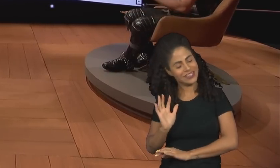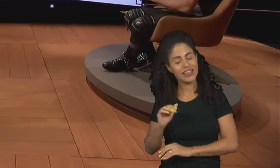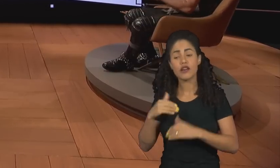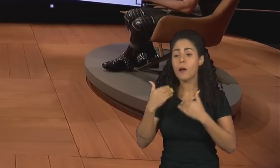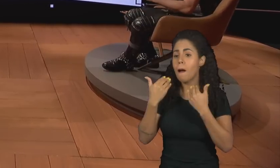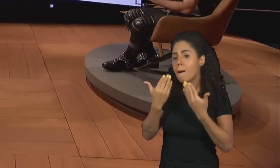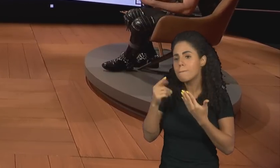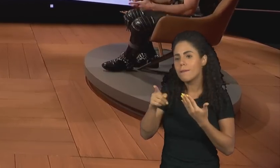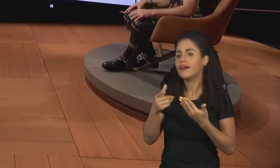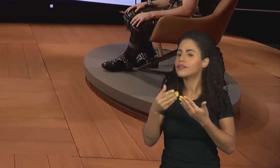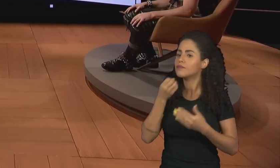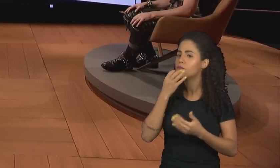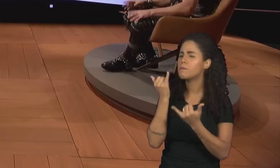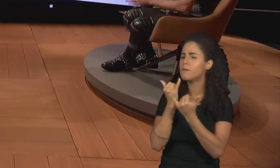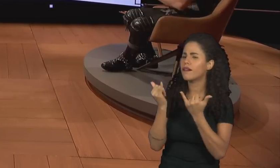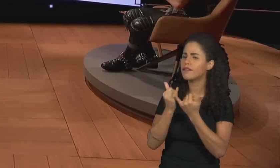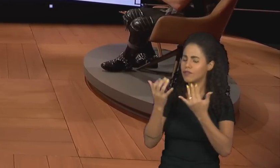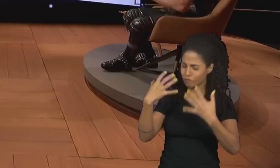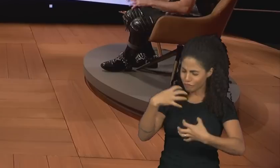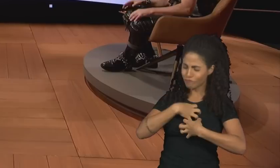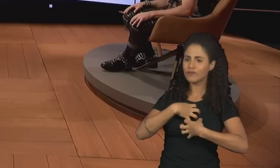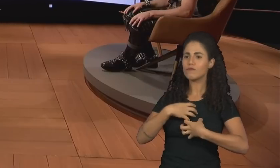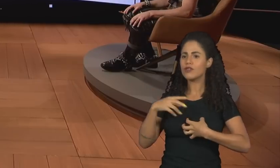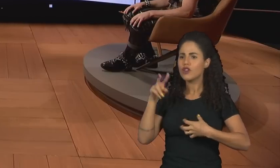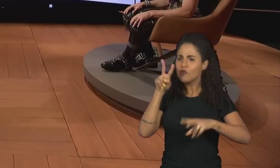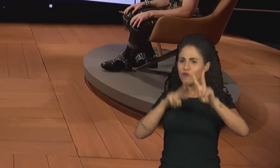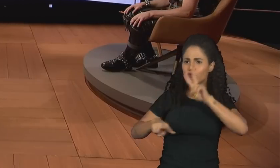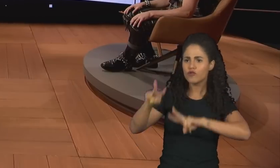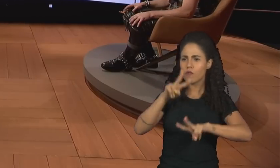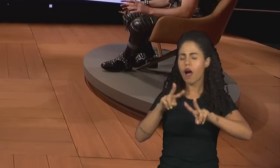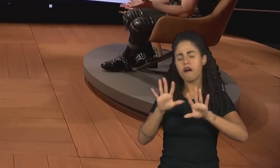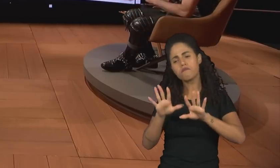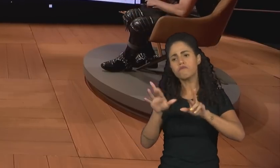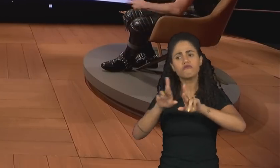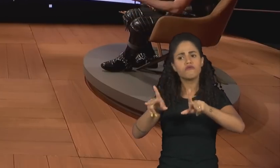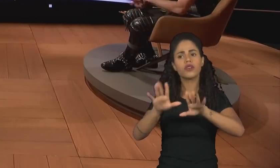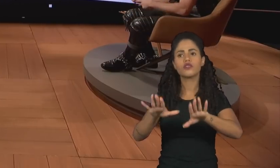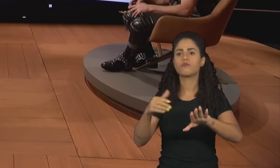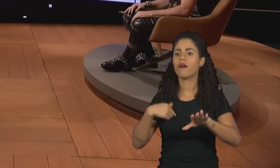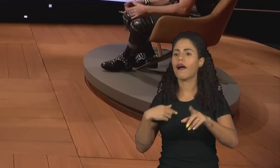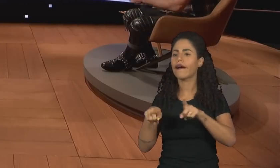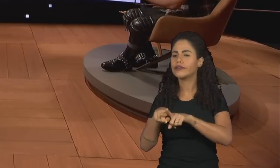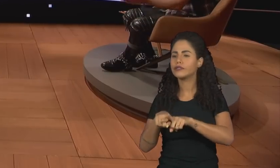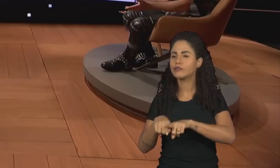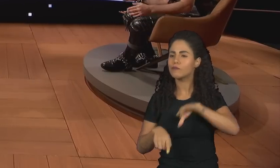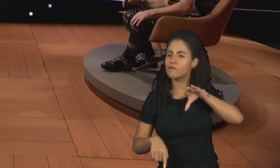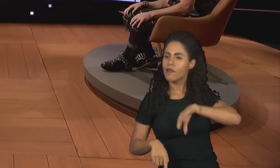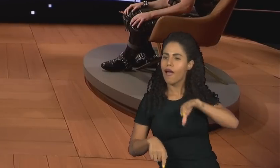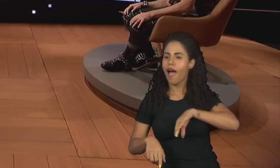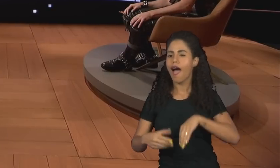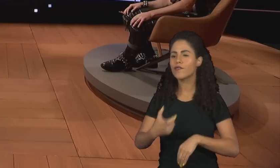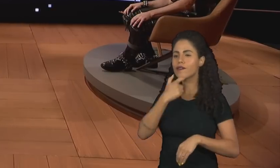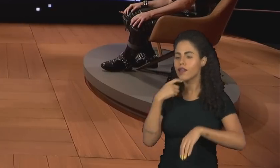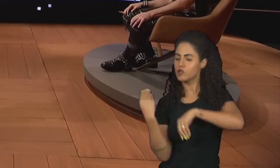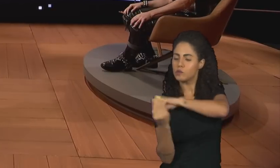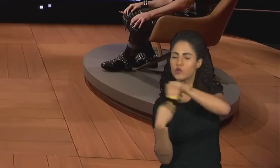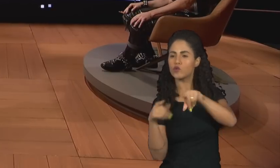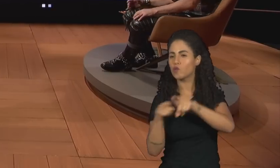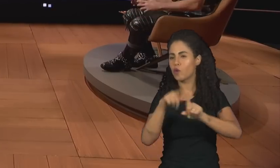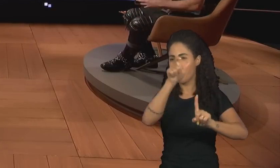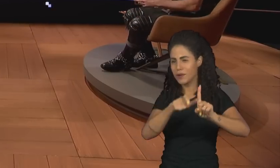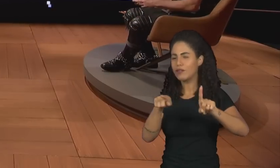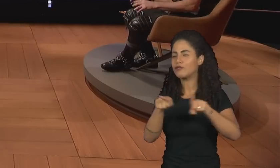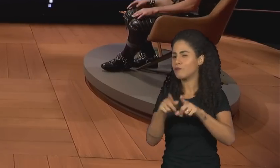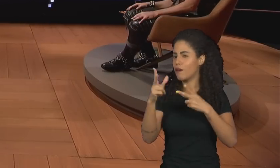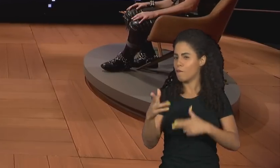mas é quase até parecido comigo mesmo, mas o visual está diferente. Mas é um cara que mistura inglês e português, por isso até que me chamaram. Né? Era uma